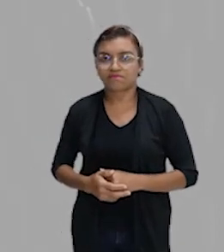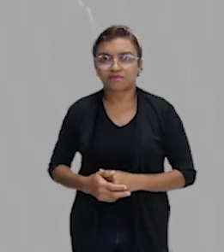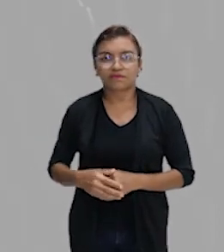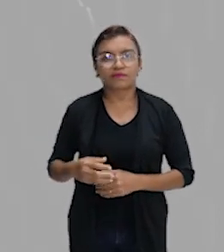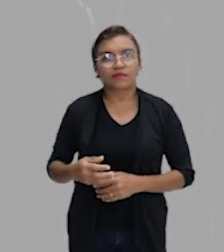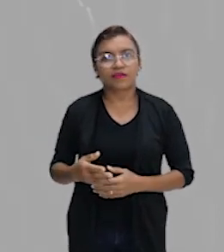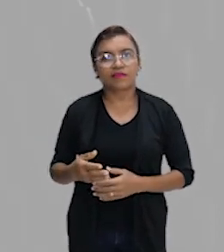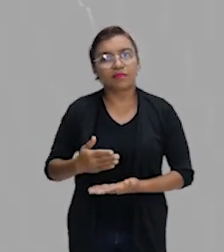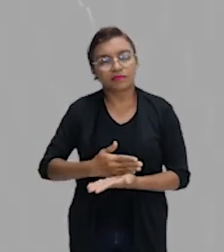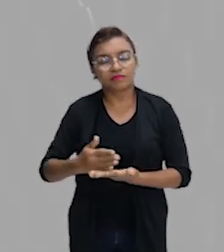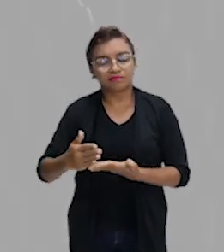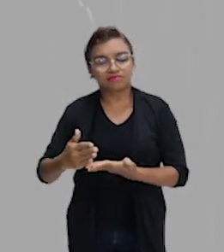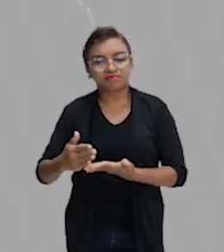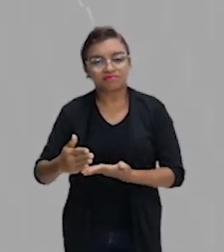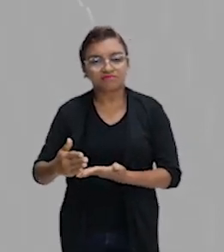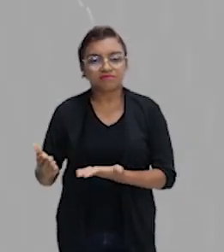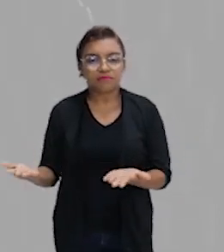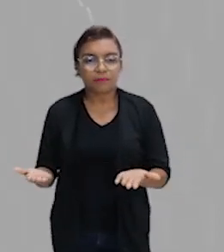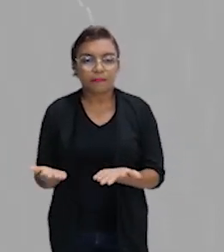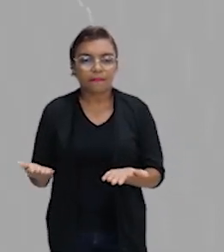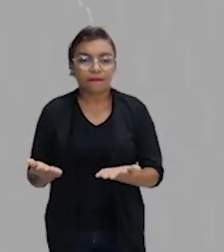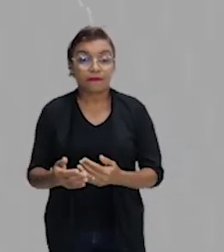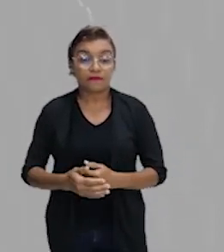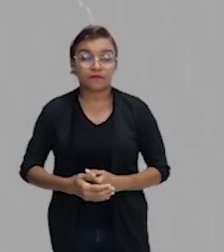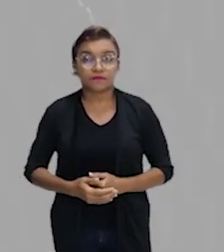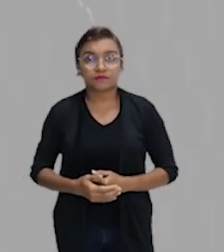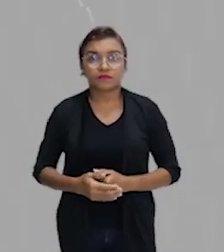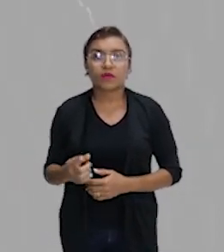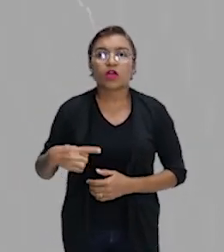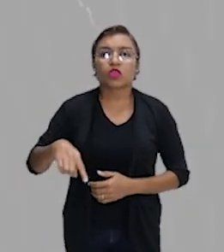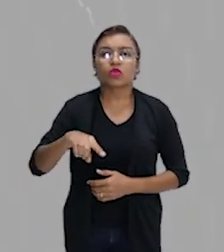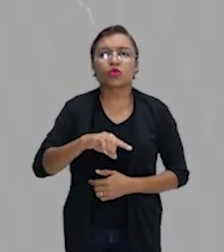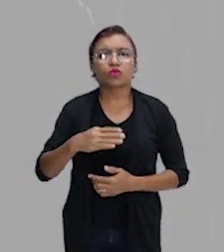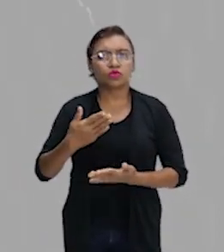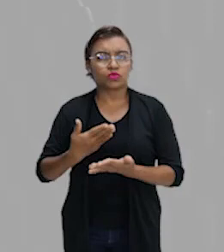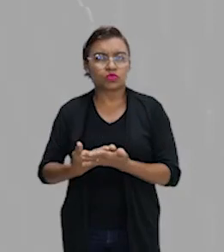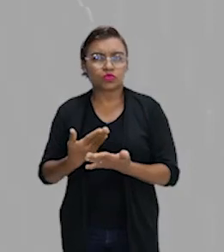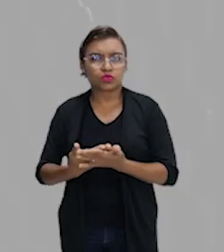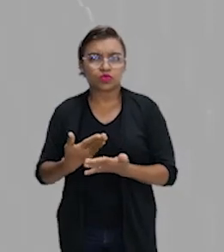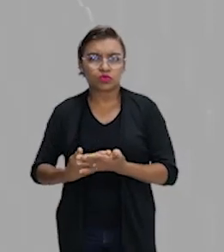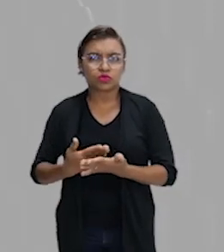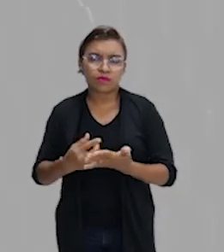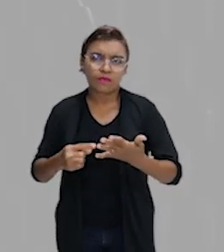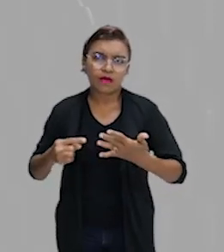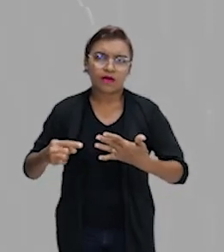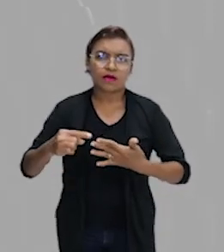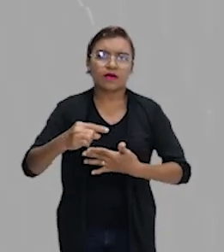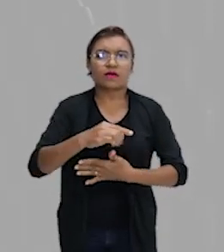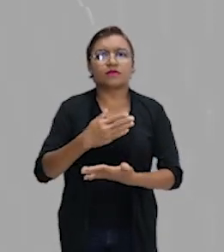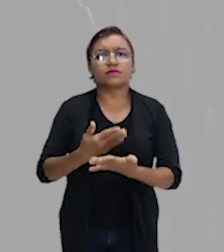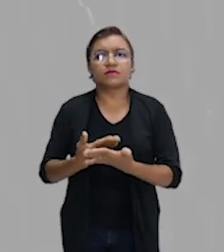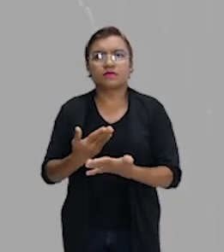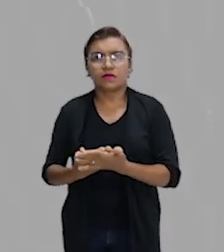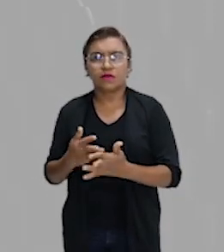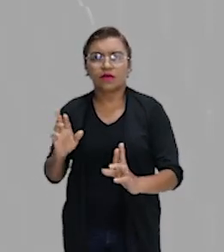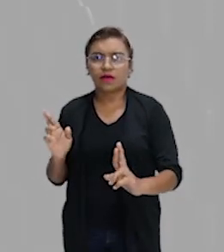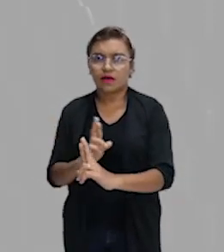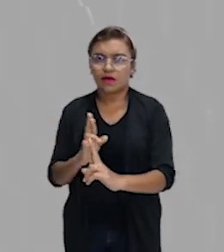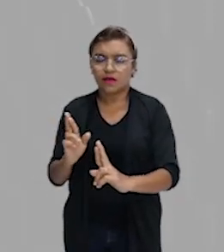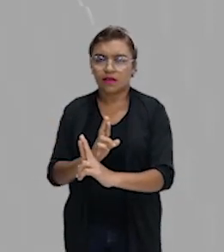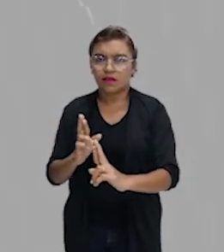começar? Bom, nós estamos numa série de aulas relacionadas ao primeiro ano do ensino médio,